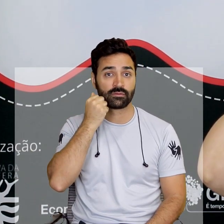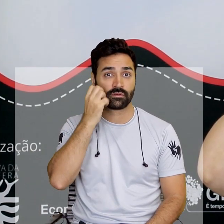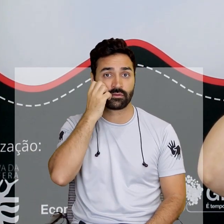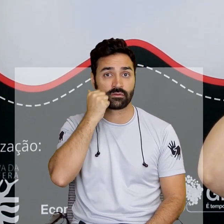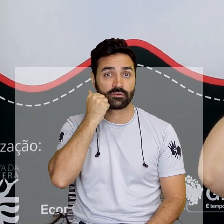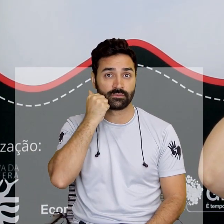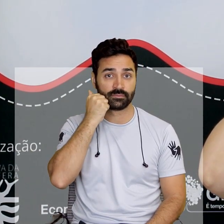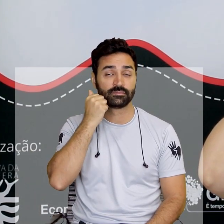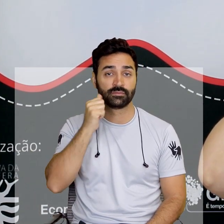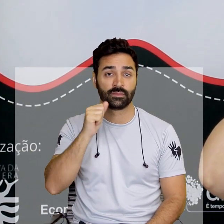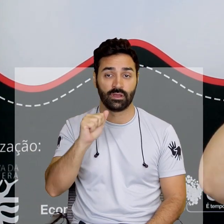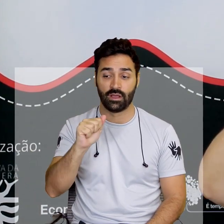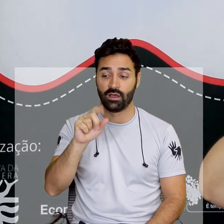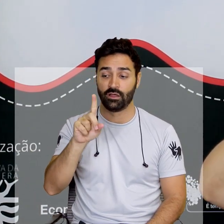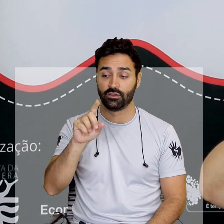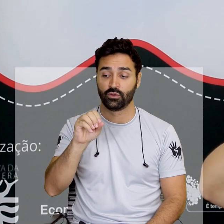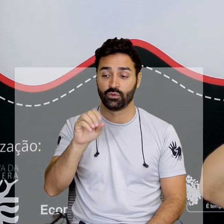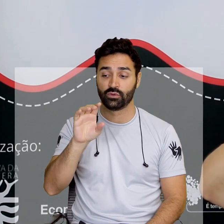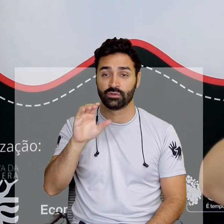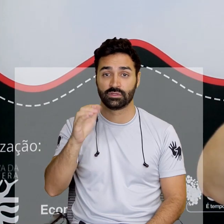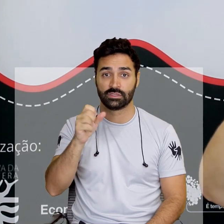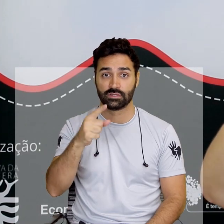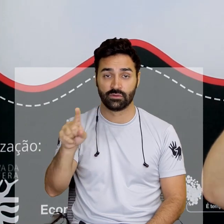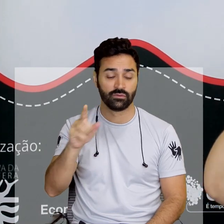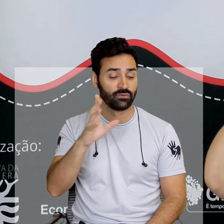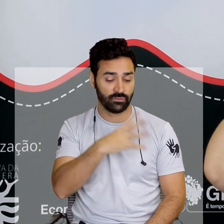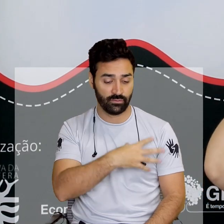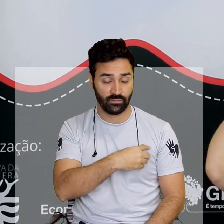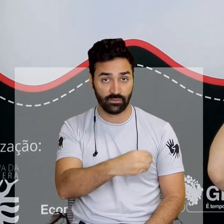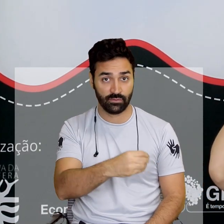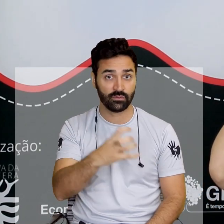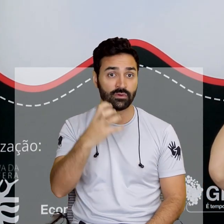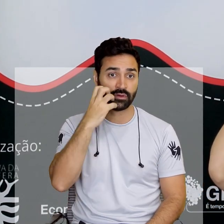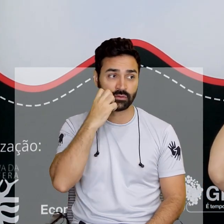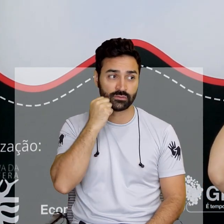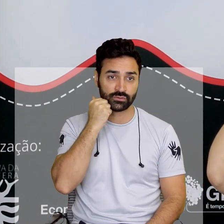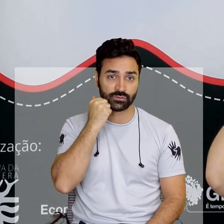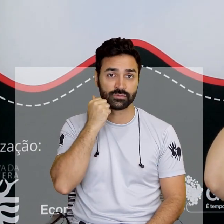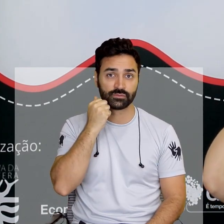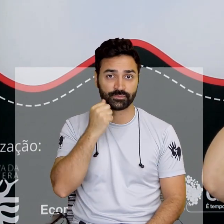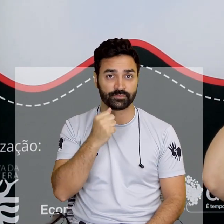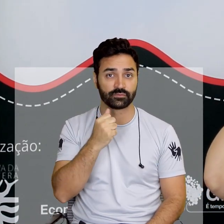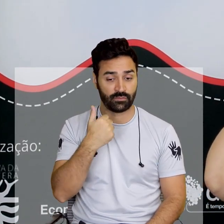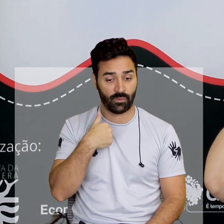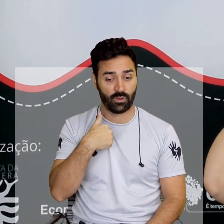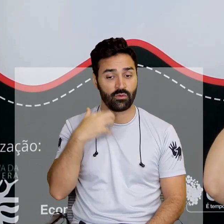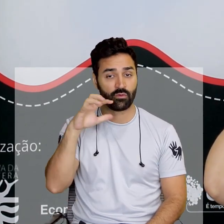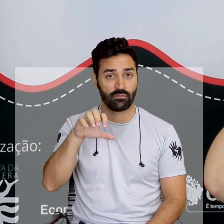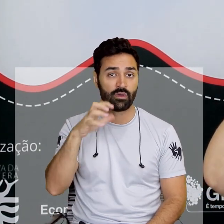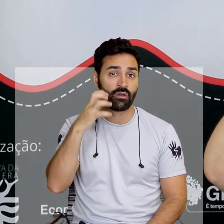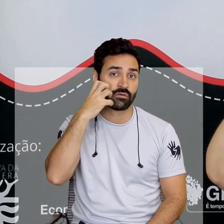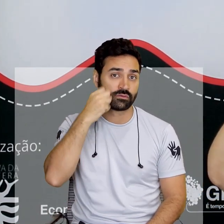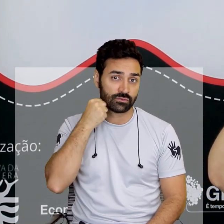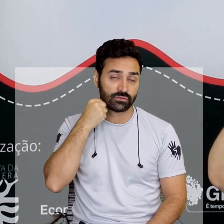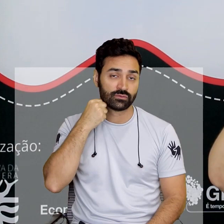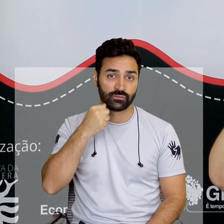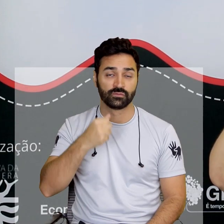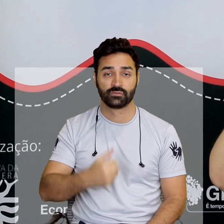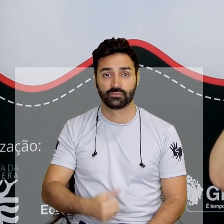Certo? Então, posso fazer filho que eu adotei, né? O filho adotado.